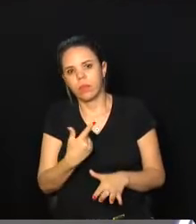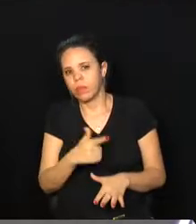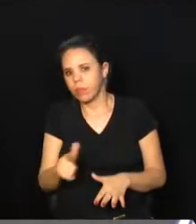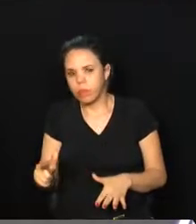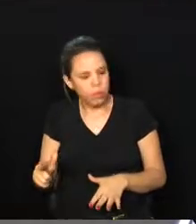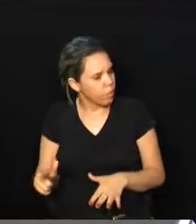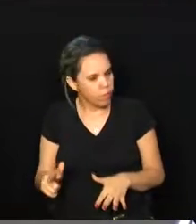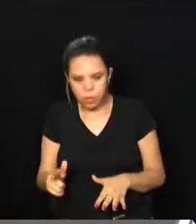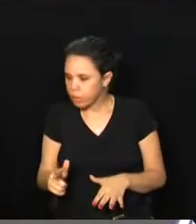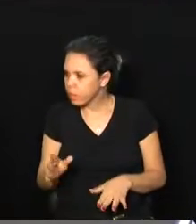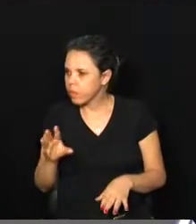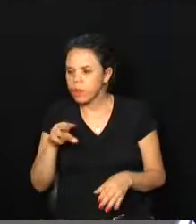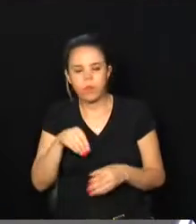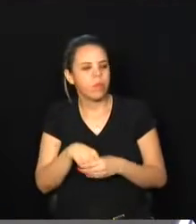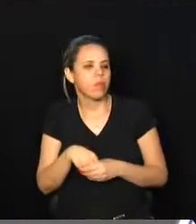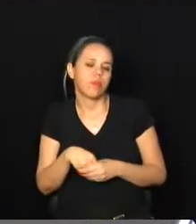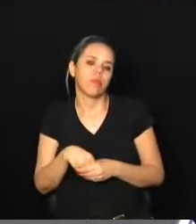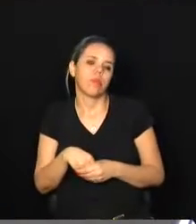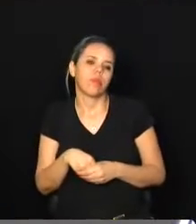temos dentro do